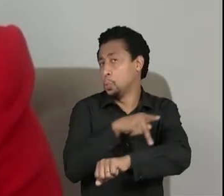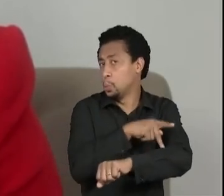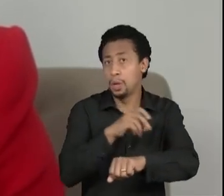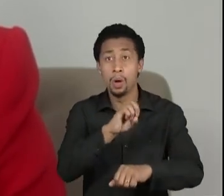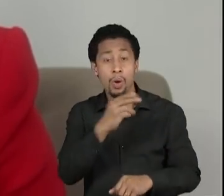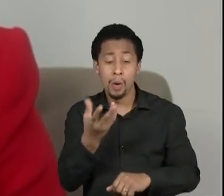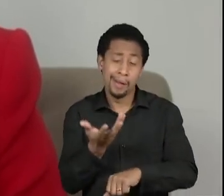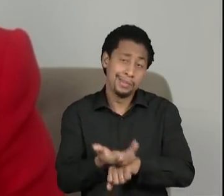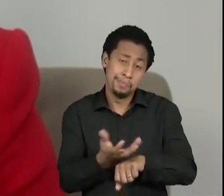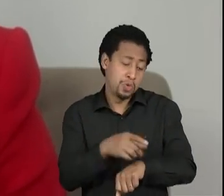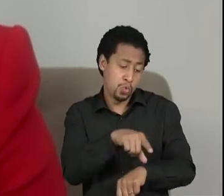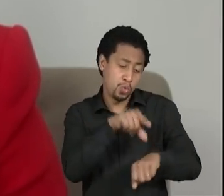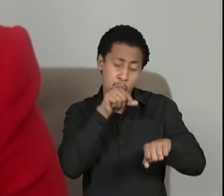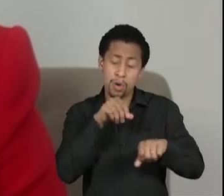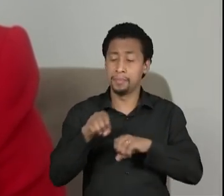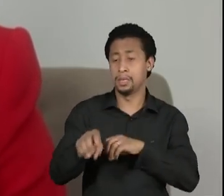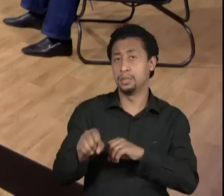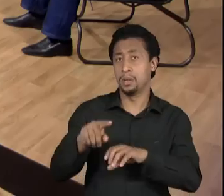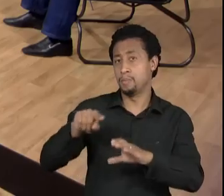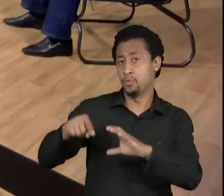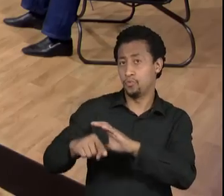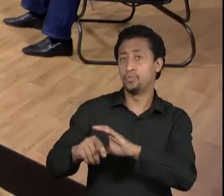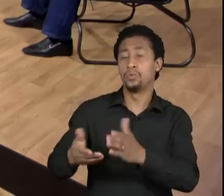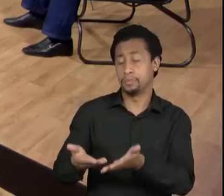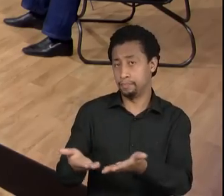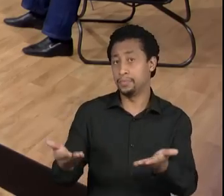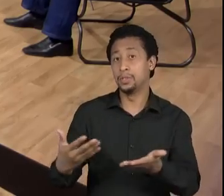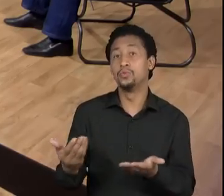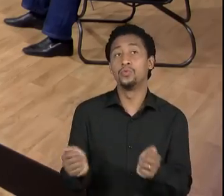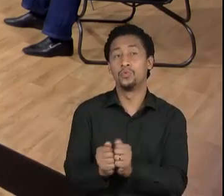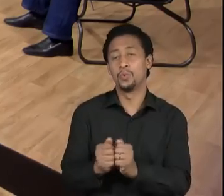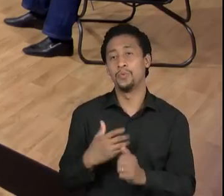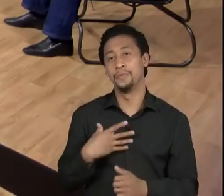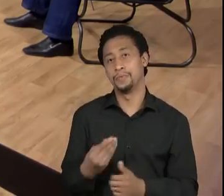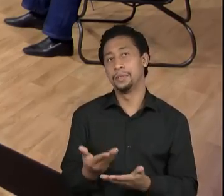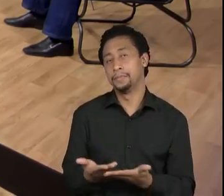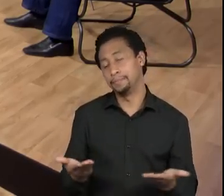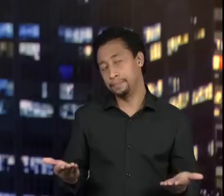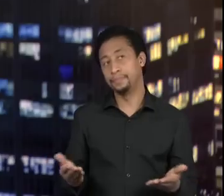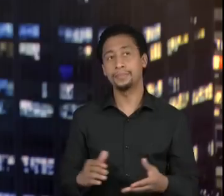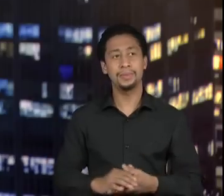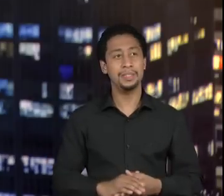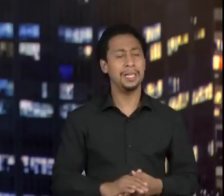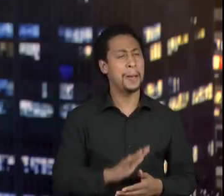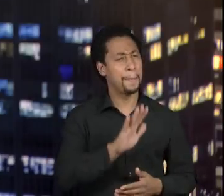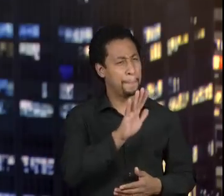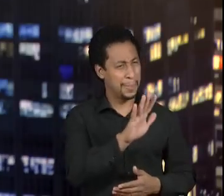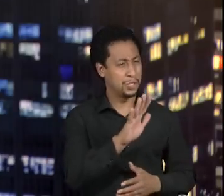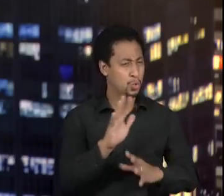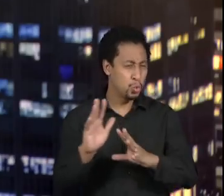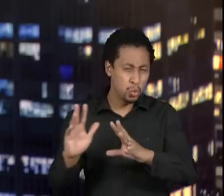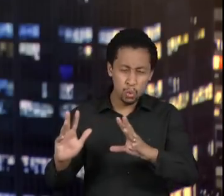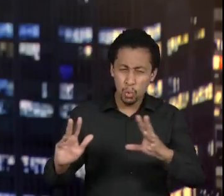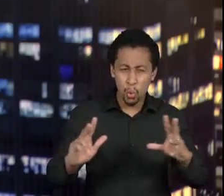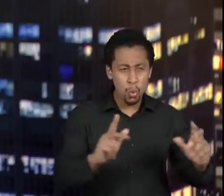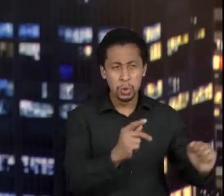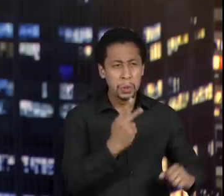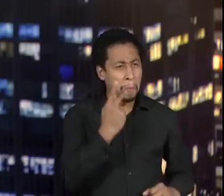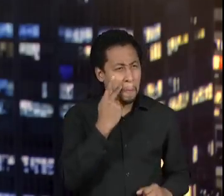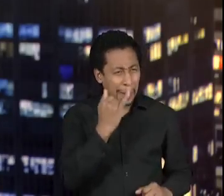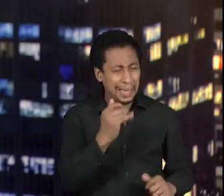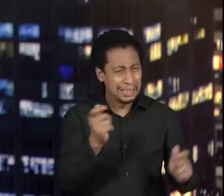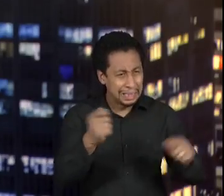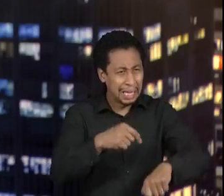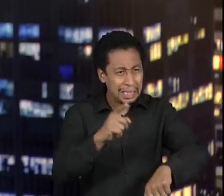alguma disciplina que deseja aprofundar mais com o filho. E aí, então... Mas será que todos os pais ensinar. vão ter o tempo necessário para